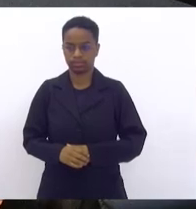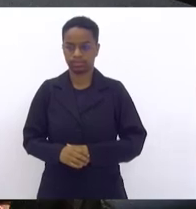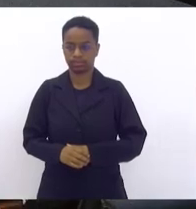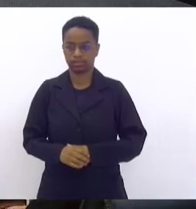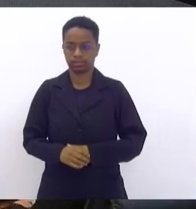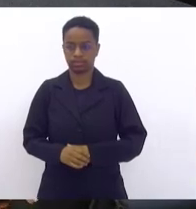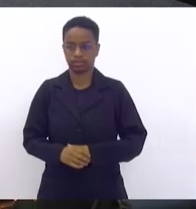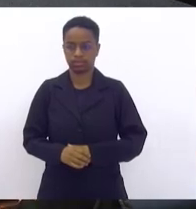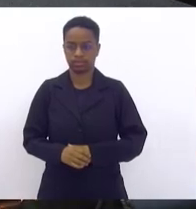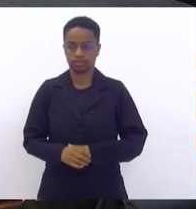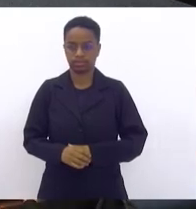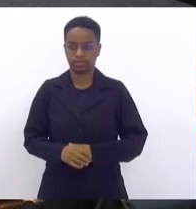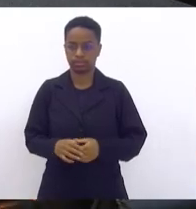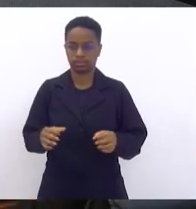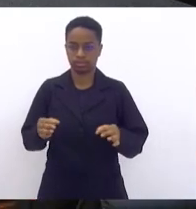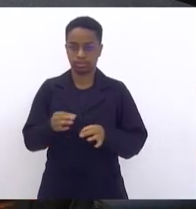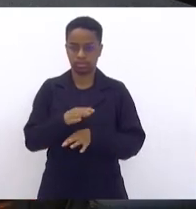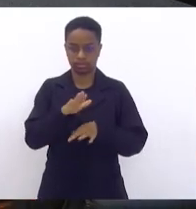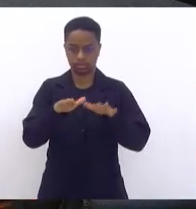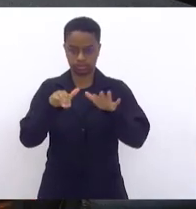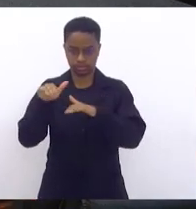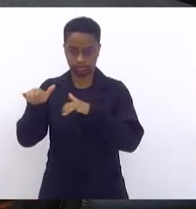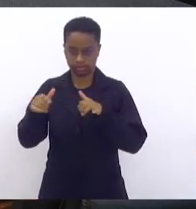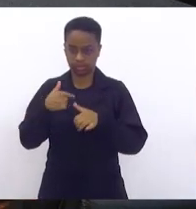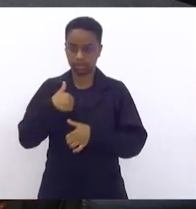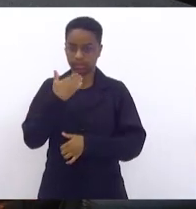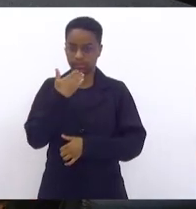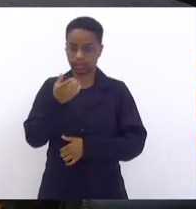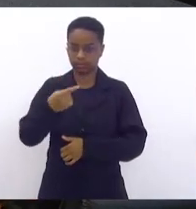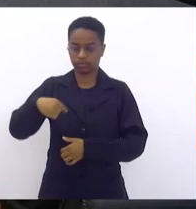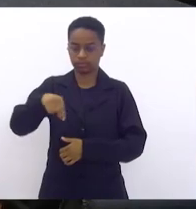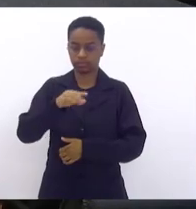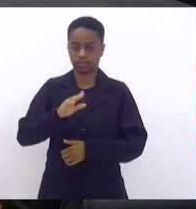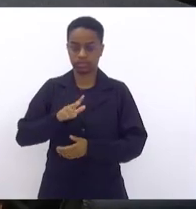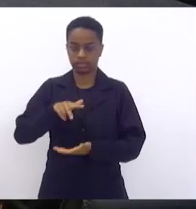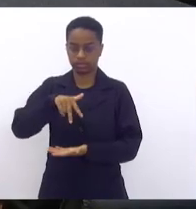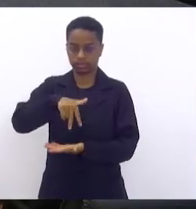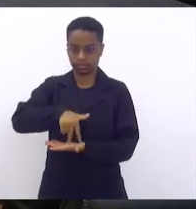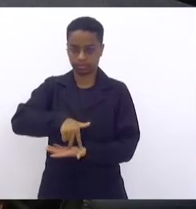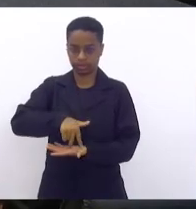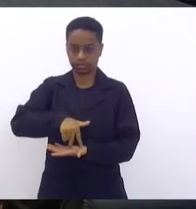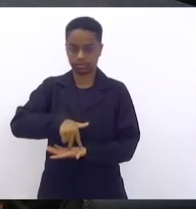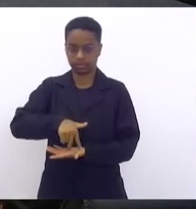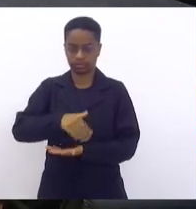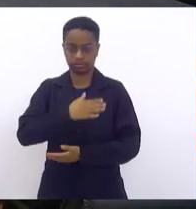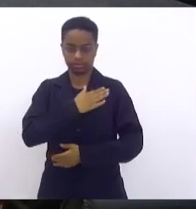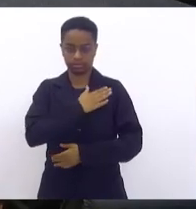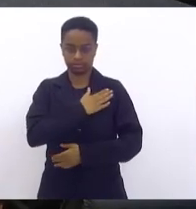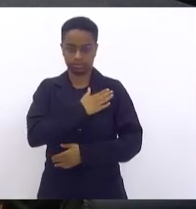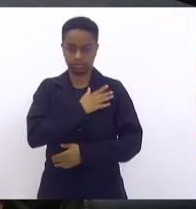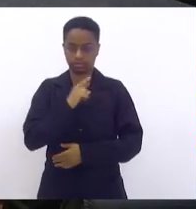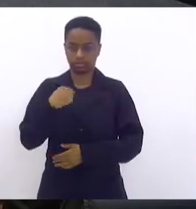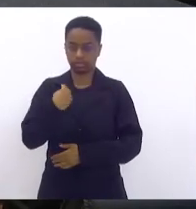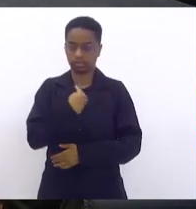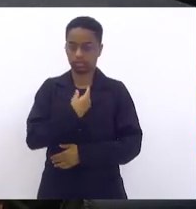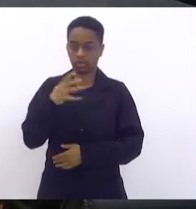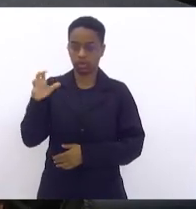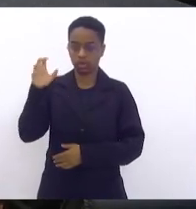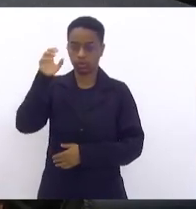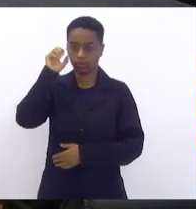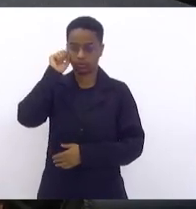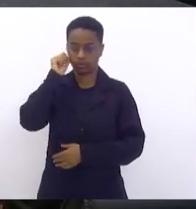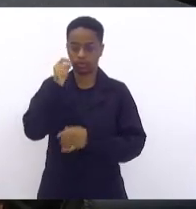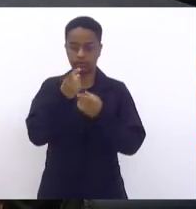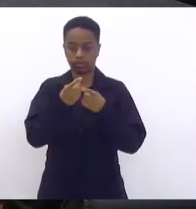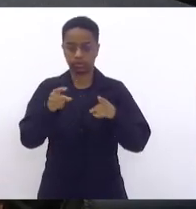composta mesa Peço que todos se coloque em posição de respeito para ouvirmos o hino